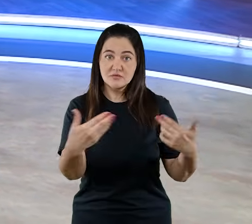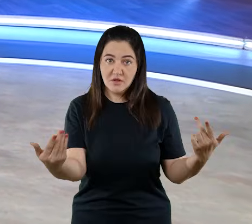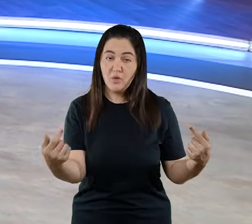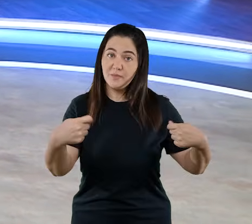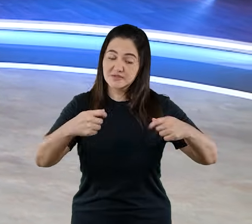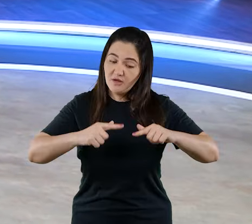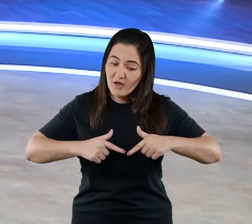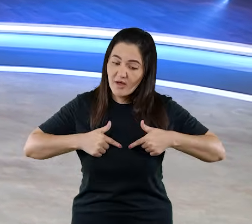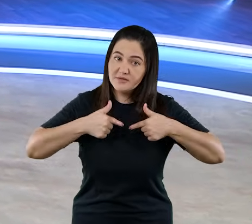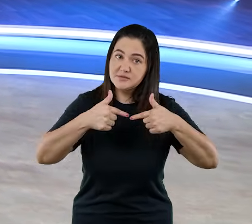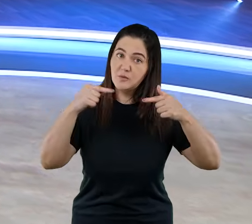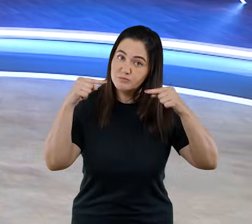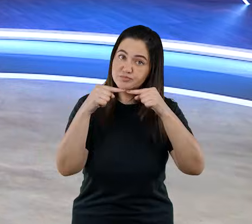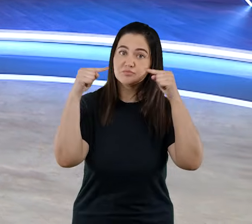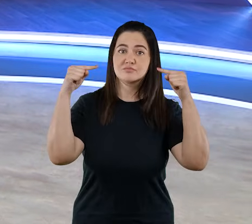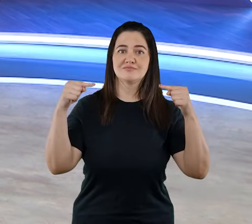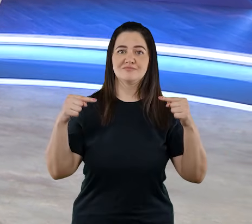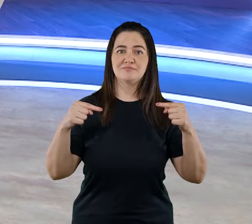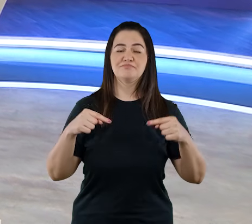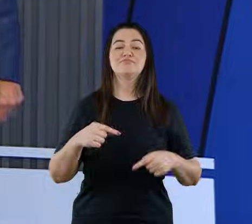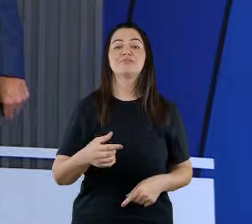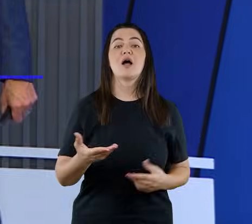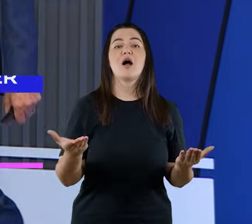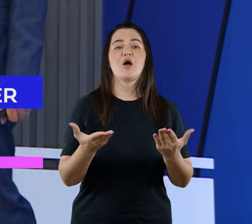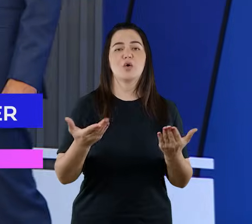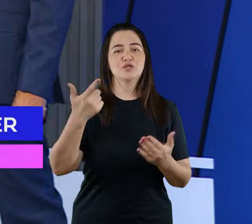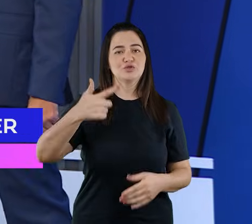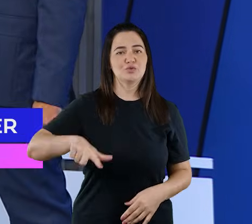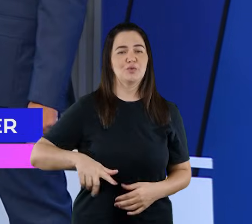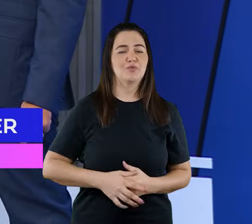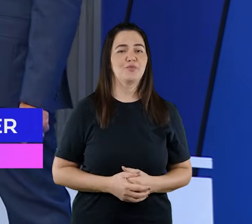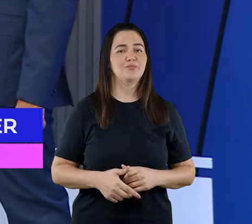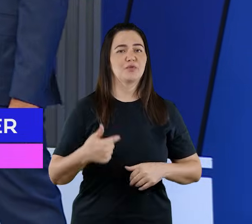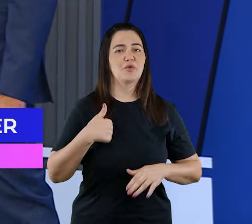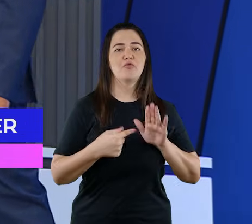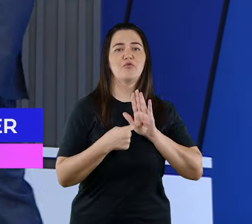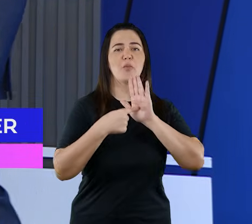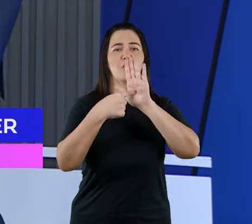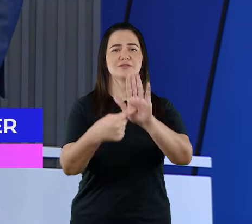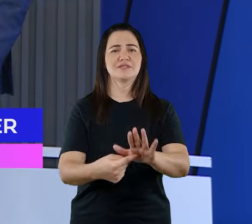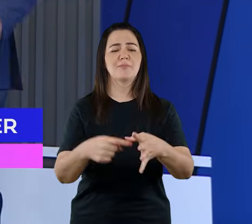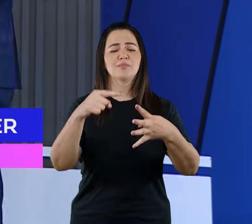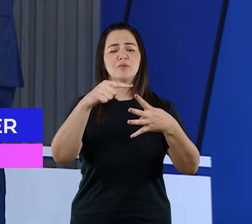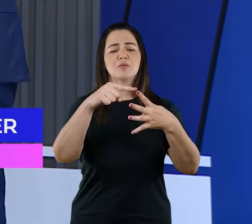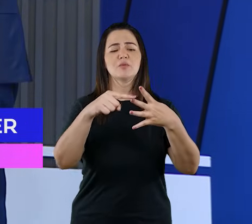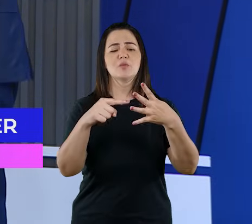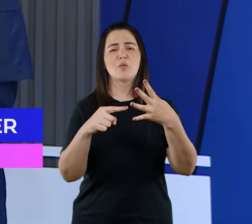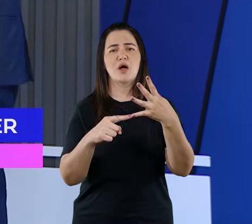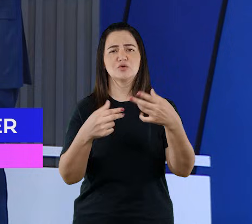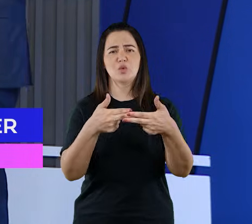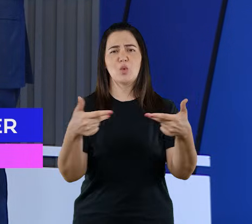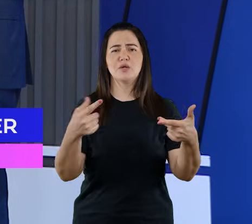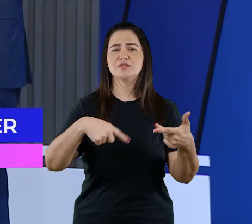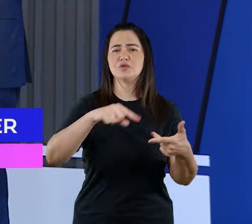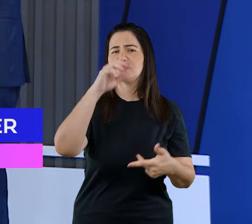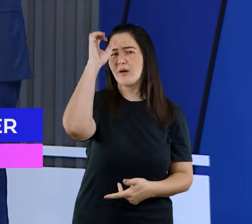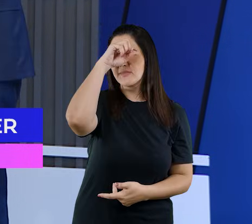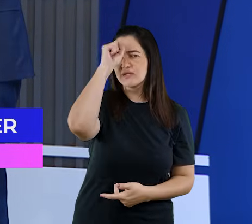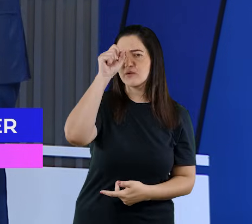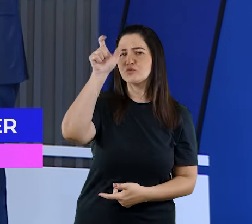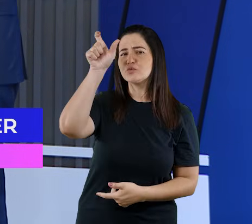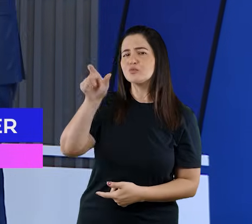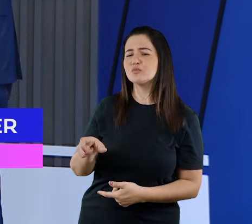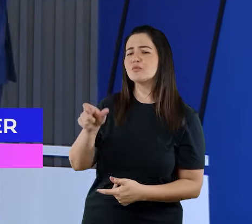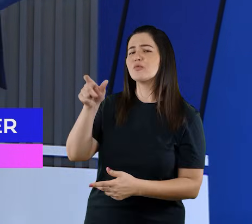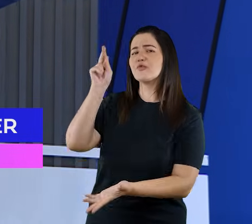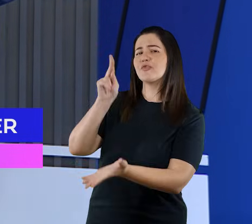a ideia do verdadeiro profeta. Venha comigo aqui para a tela e eu vou te mostrar 4 pontos que nós acabamos de ver